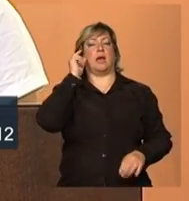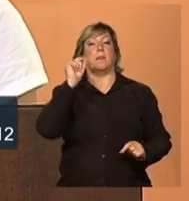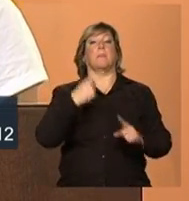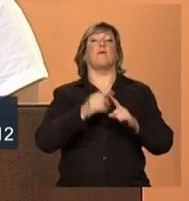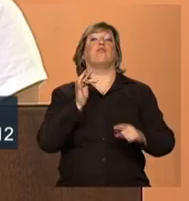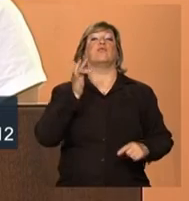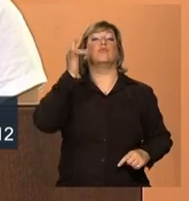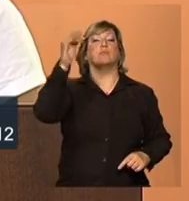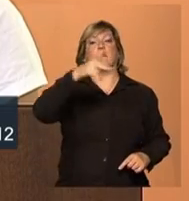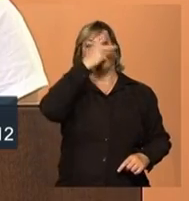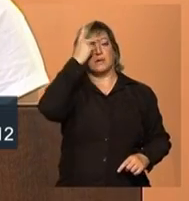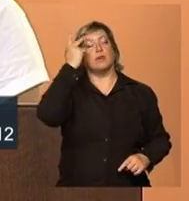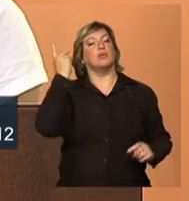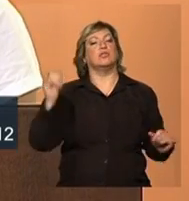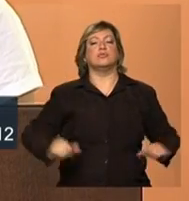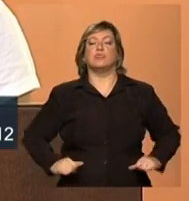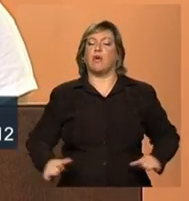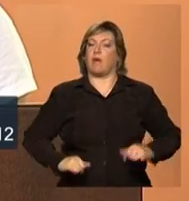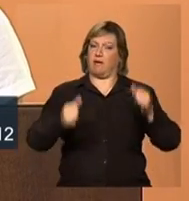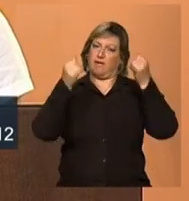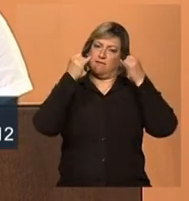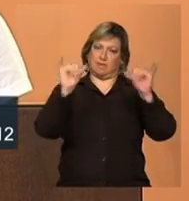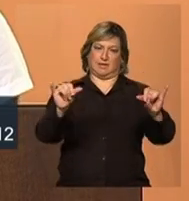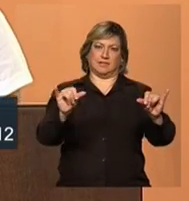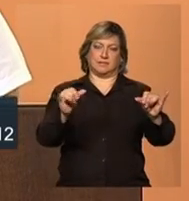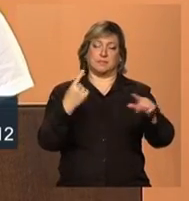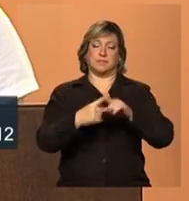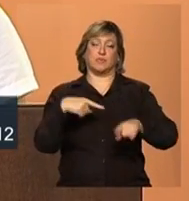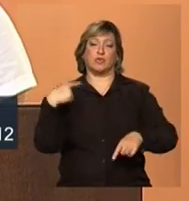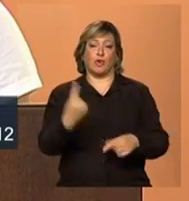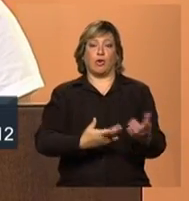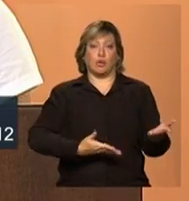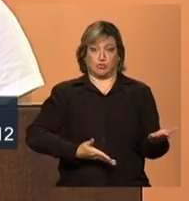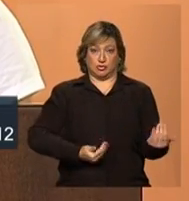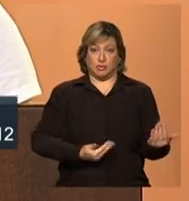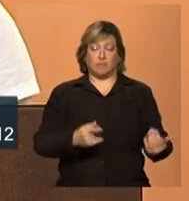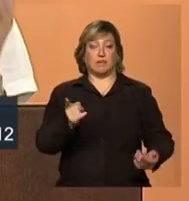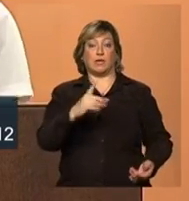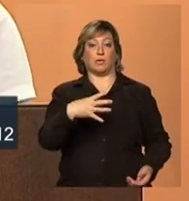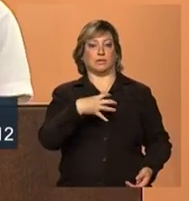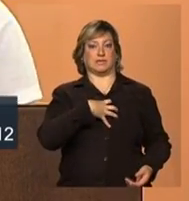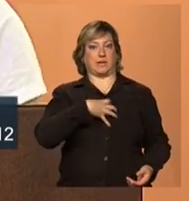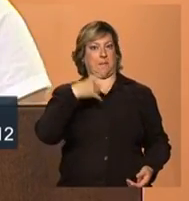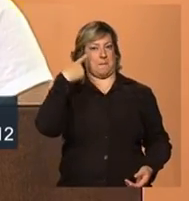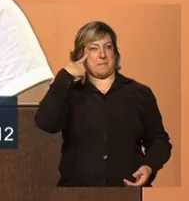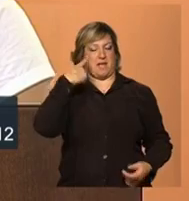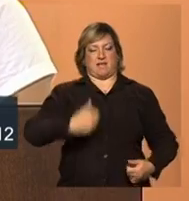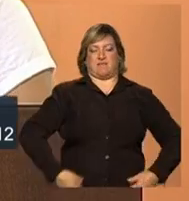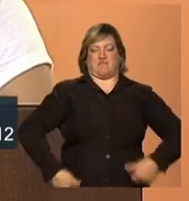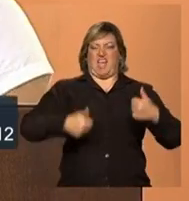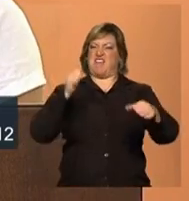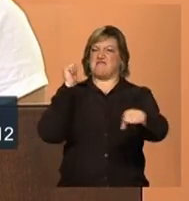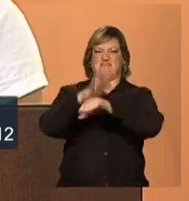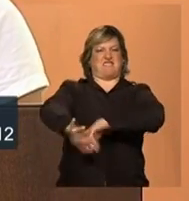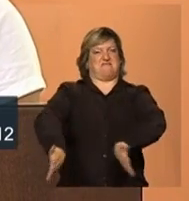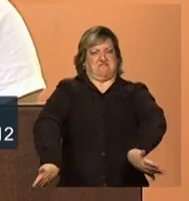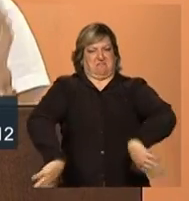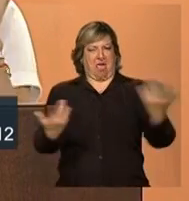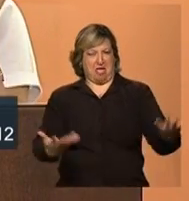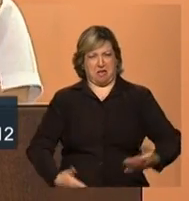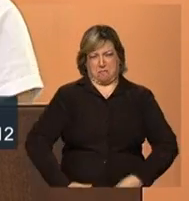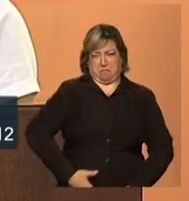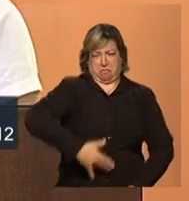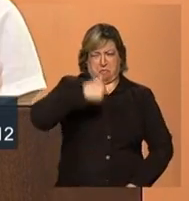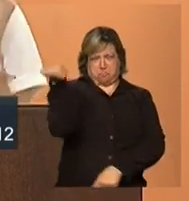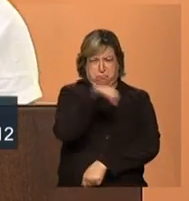sofrendo. Uma aliança para que nossos jovens não sintam orgulho em transgredir, para que os agentes